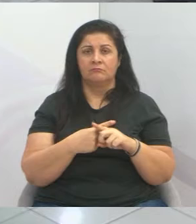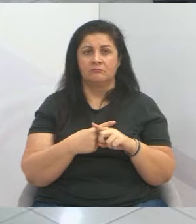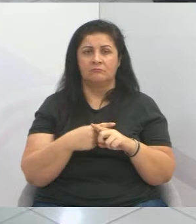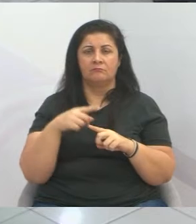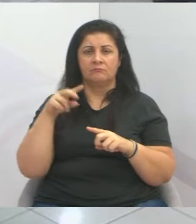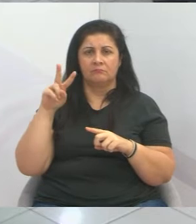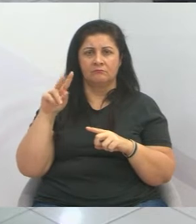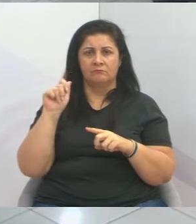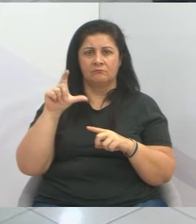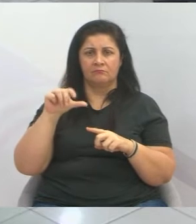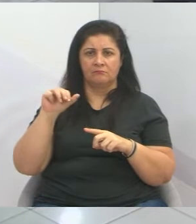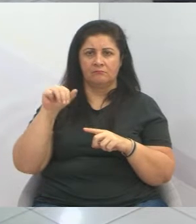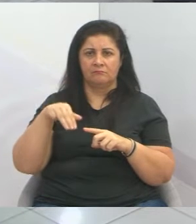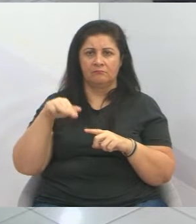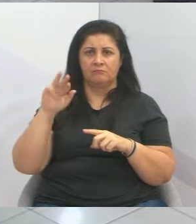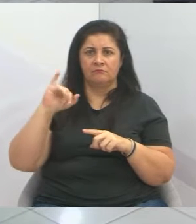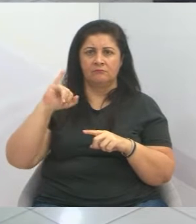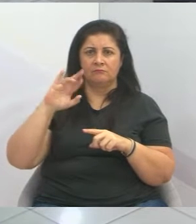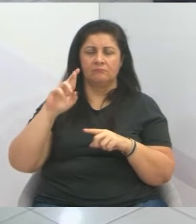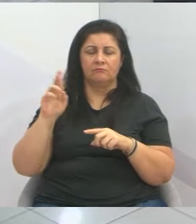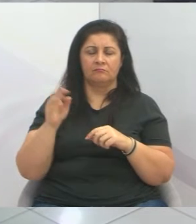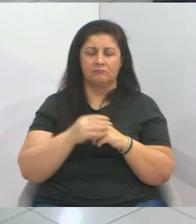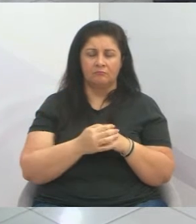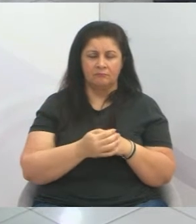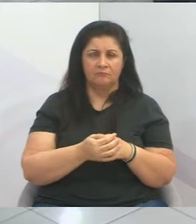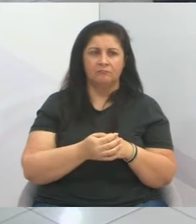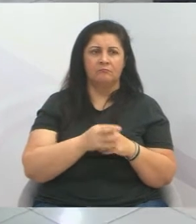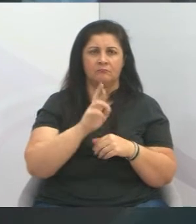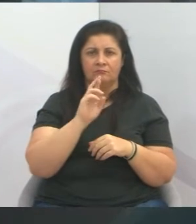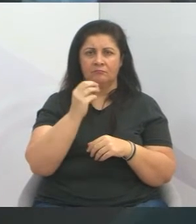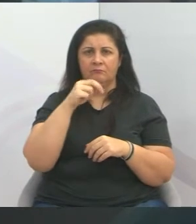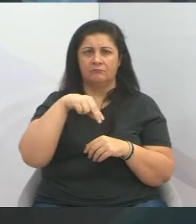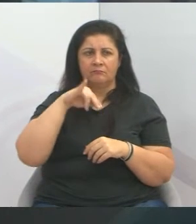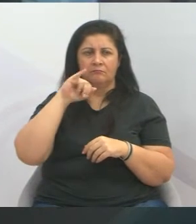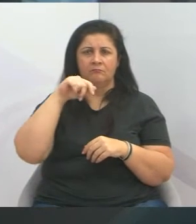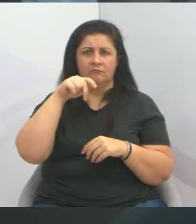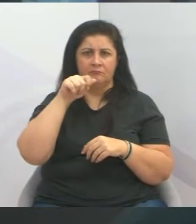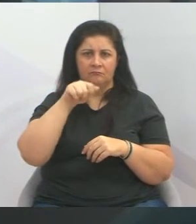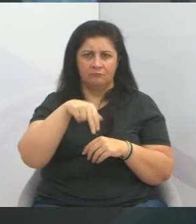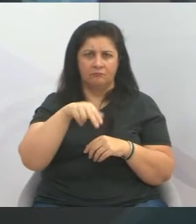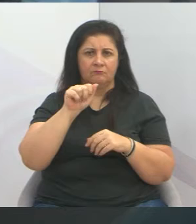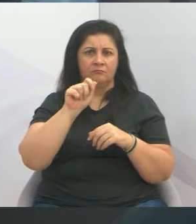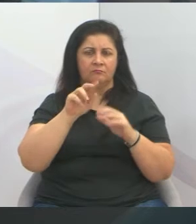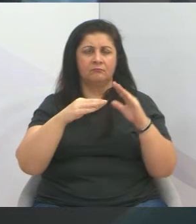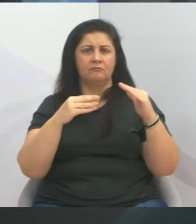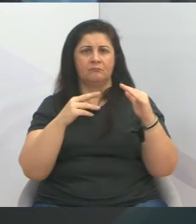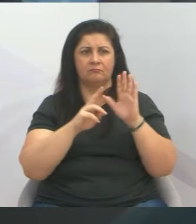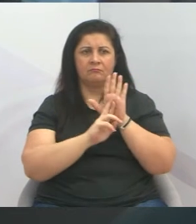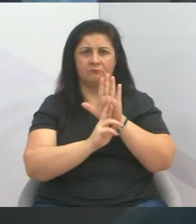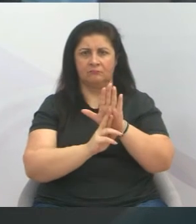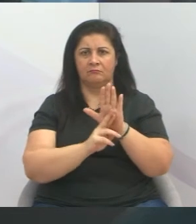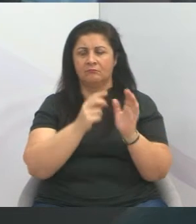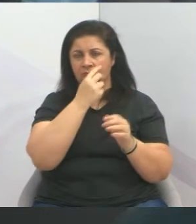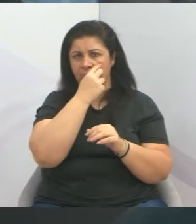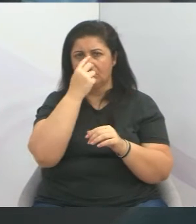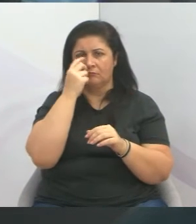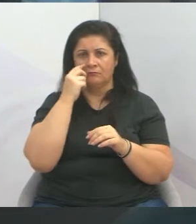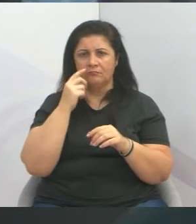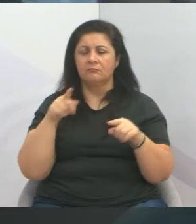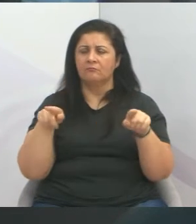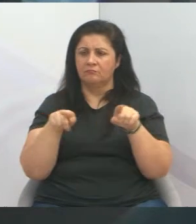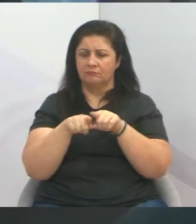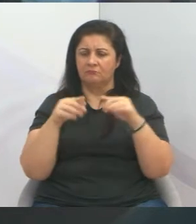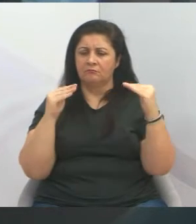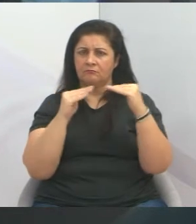valmiro Roninho a representa uma região Valmir tá hoje aqui fazendo esse pedido vou votar favorável e somar essa